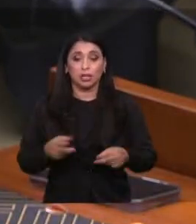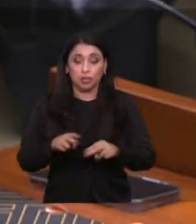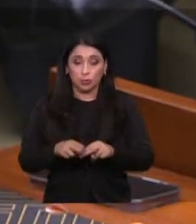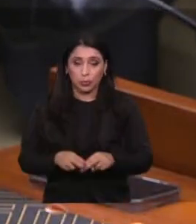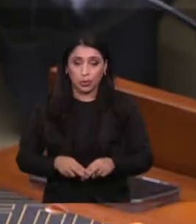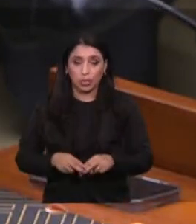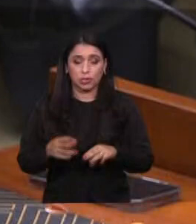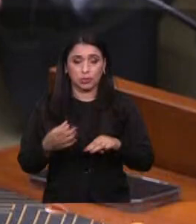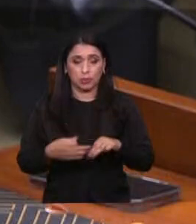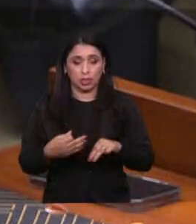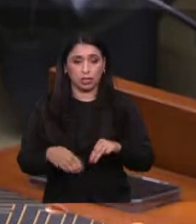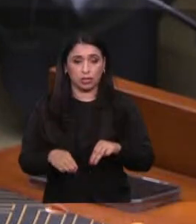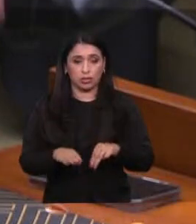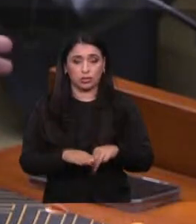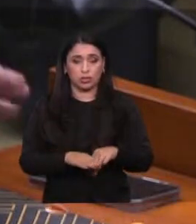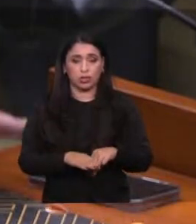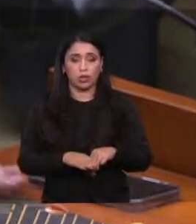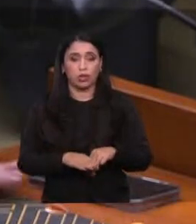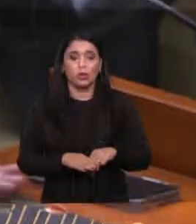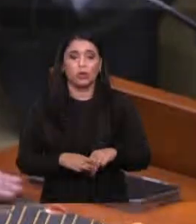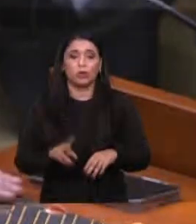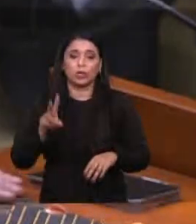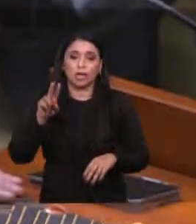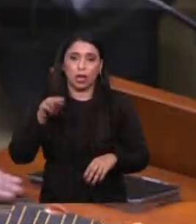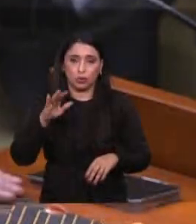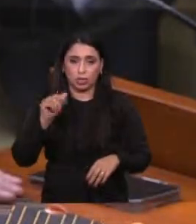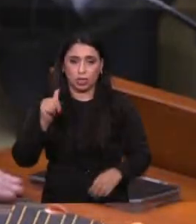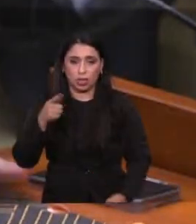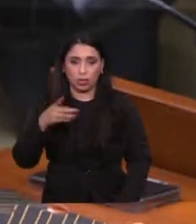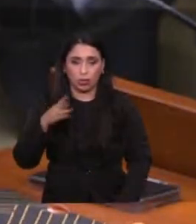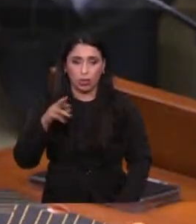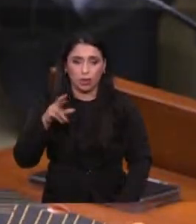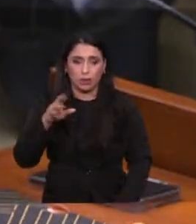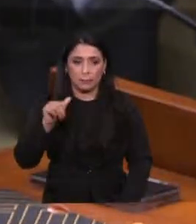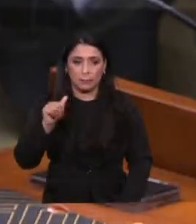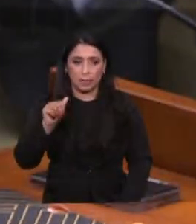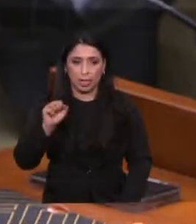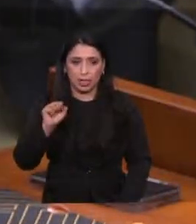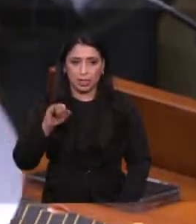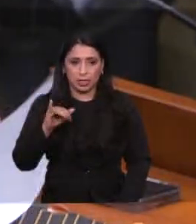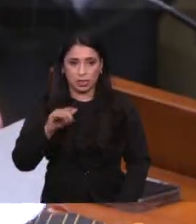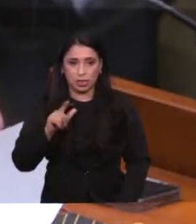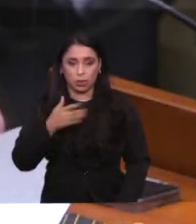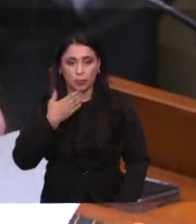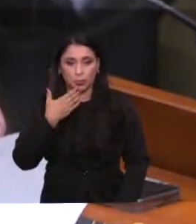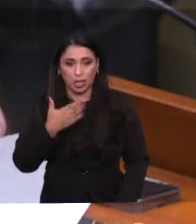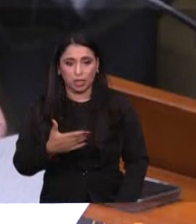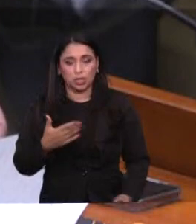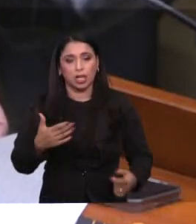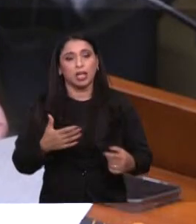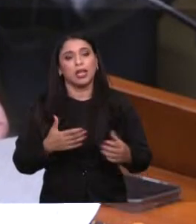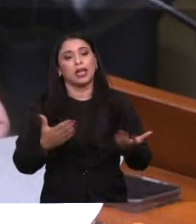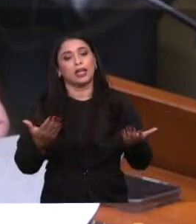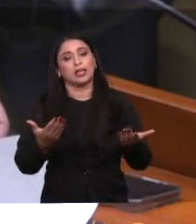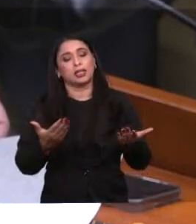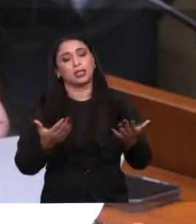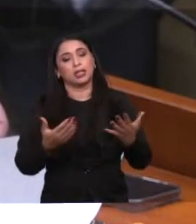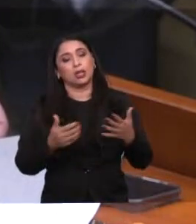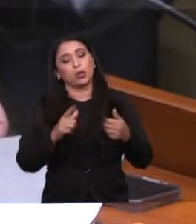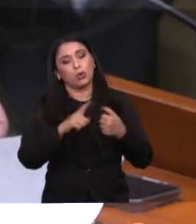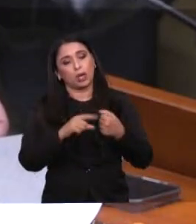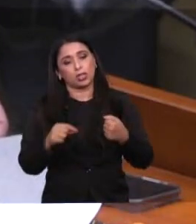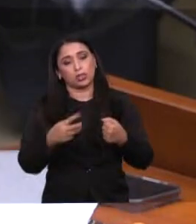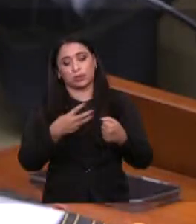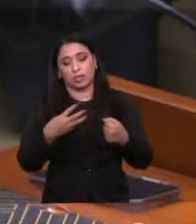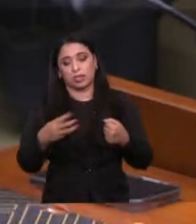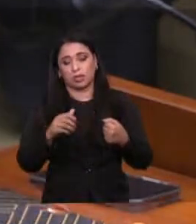razões, Excelências, o que pede União Brasil é a inconstitucionalidade dos